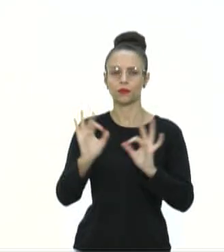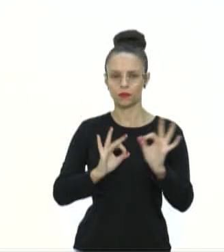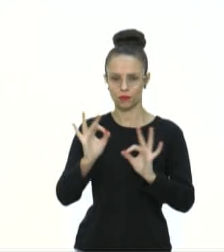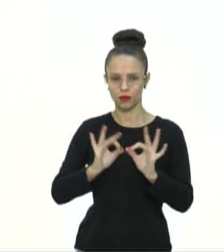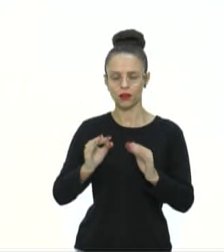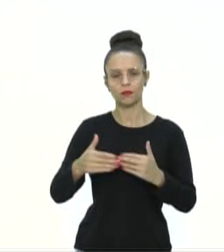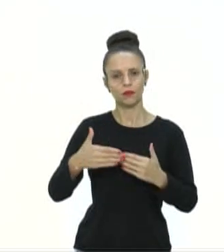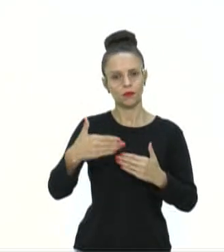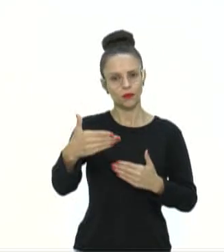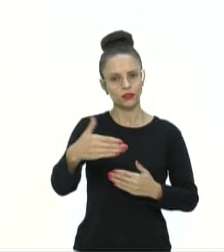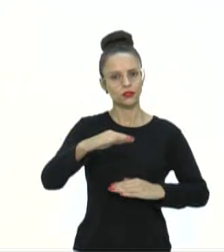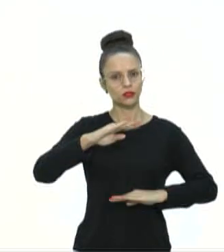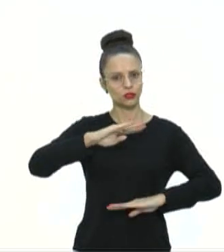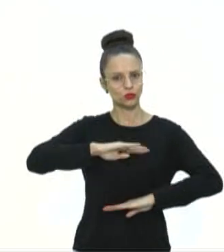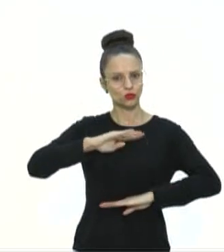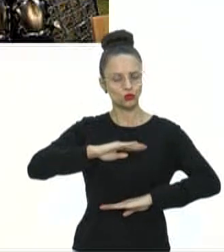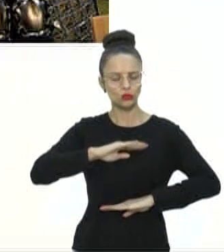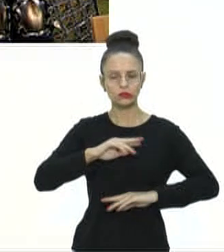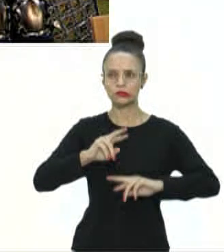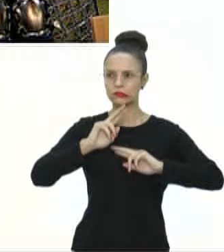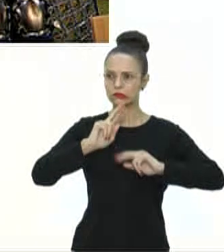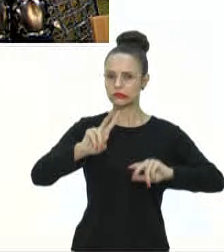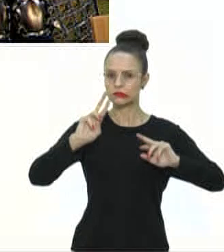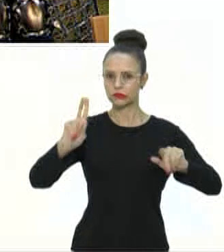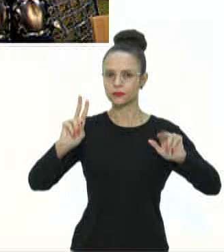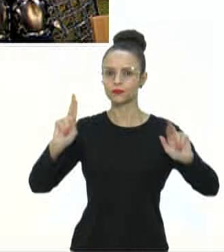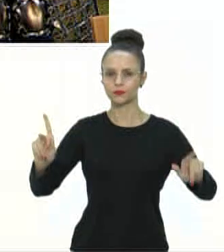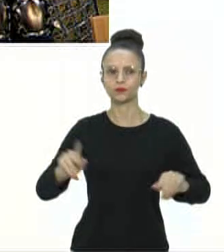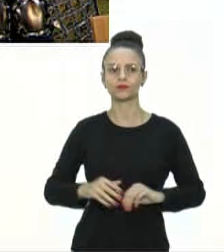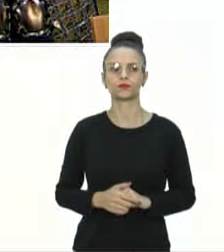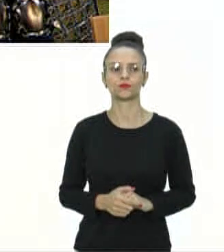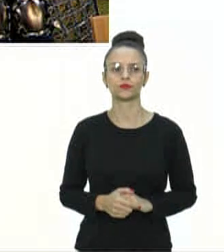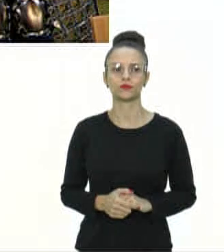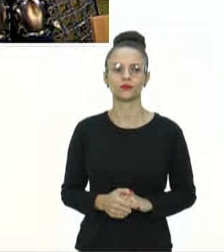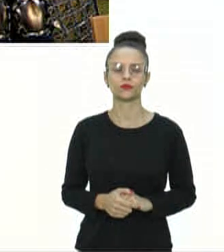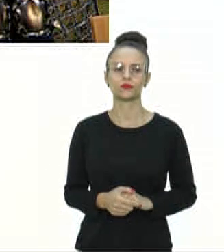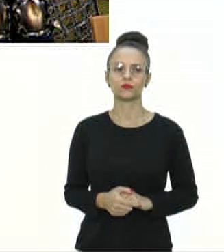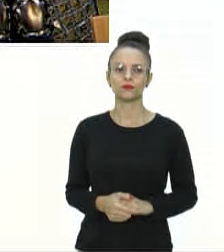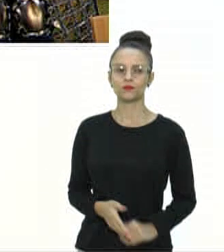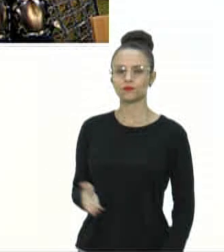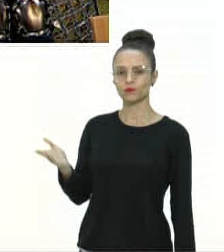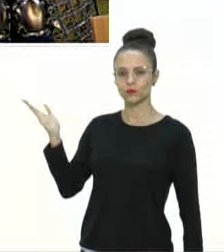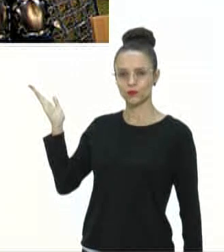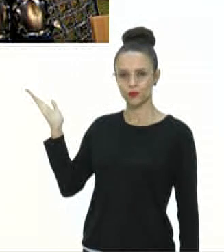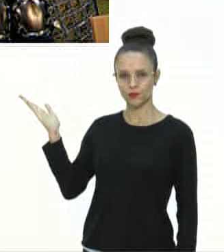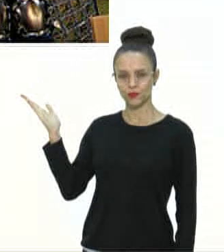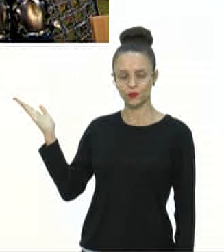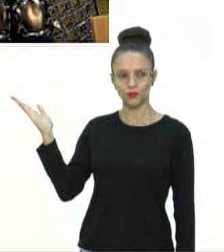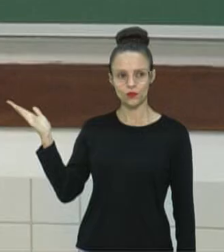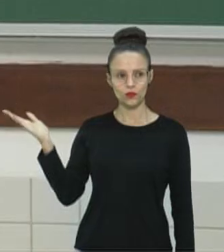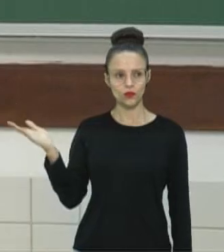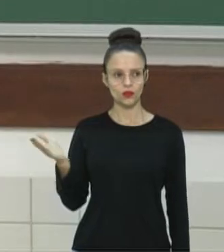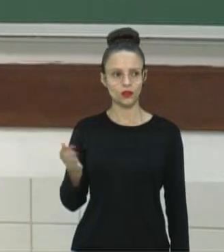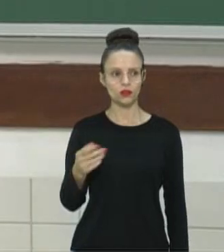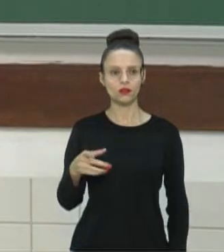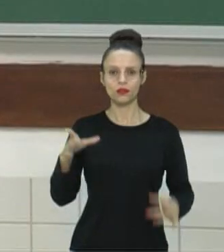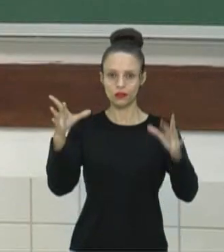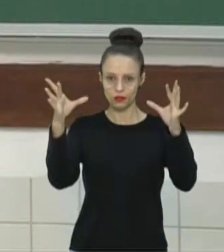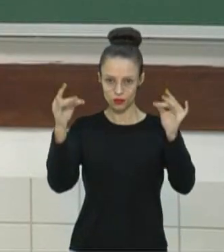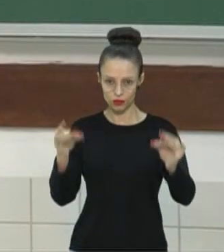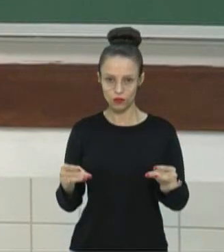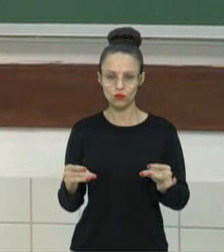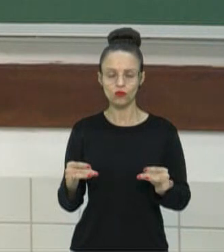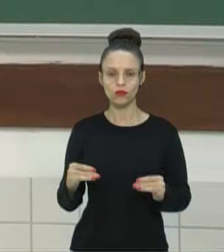para as situações mais adversas possíveis. Aqui nós temos um detalhe